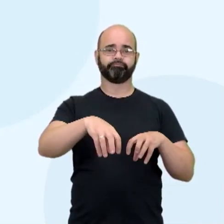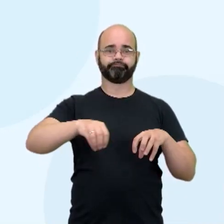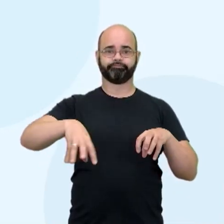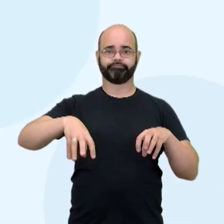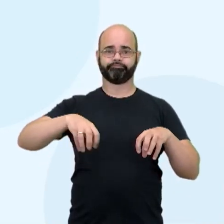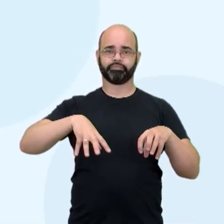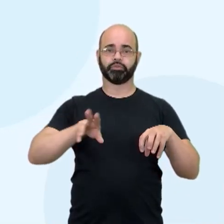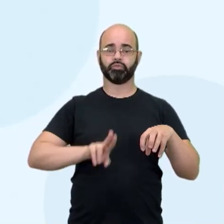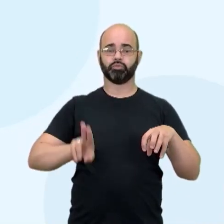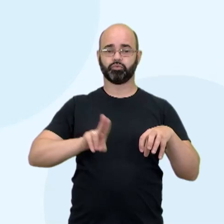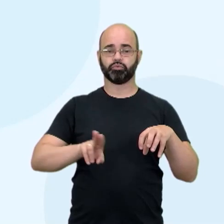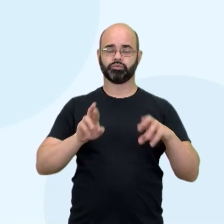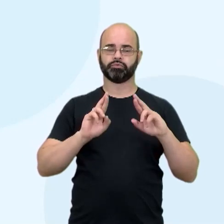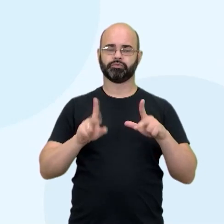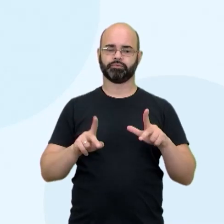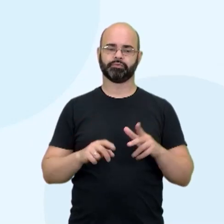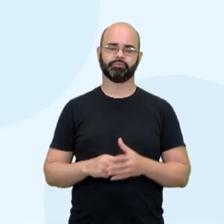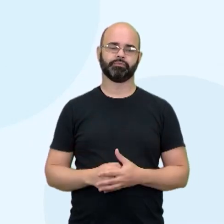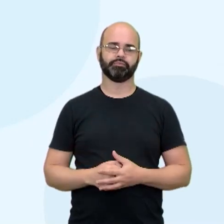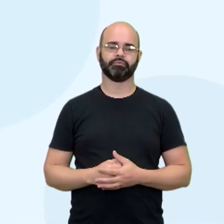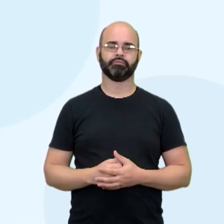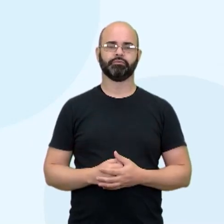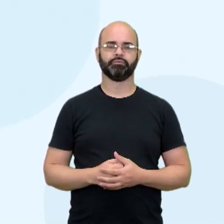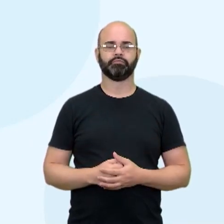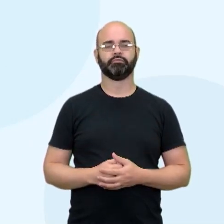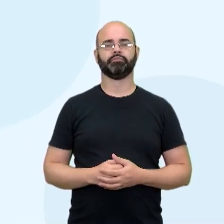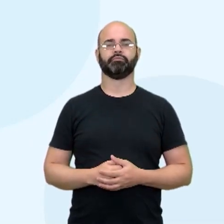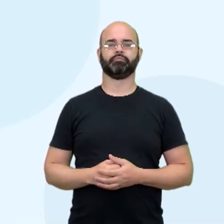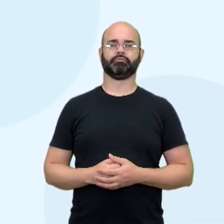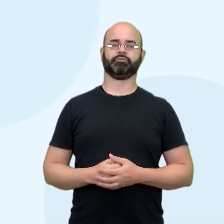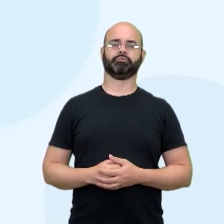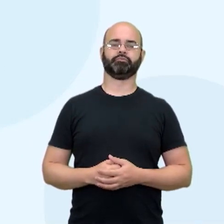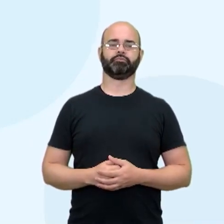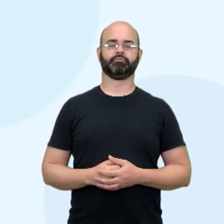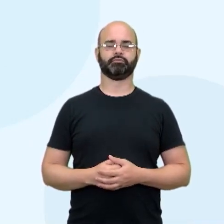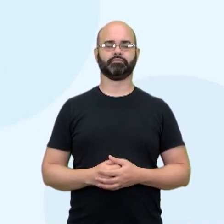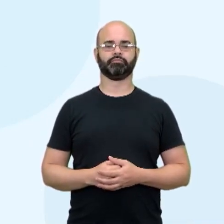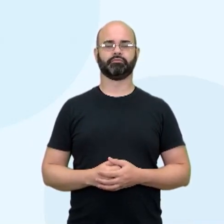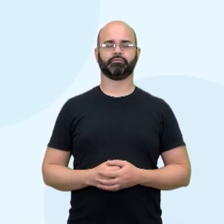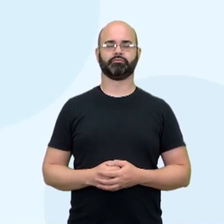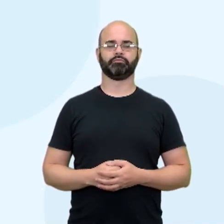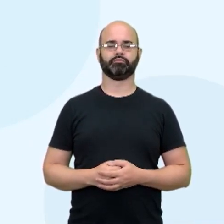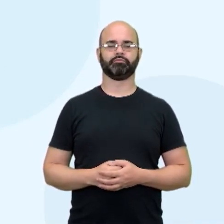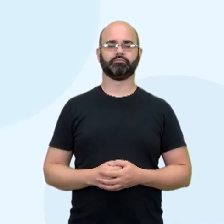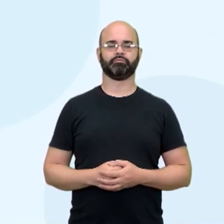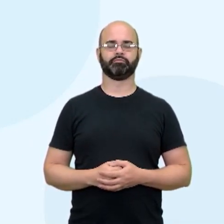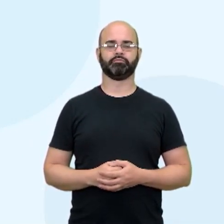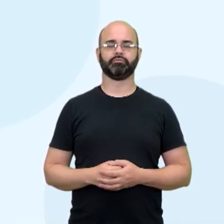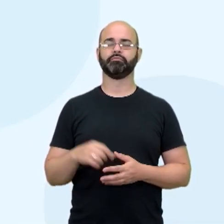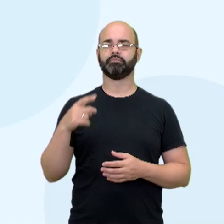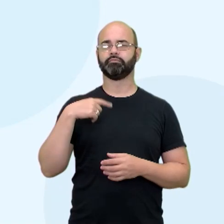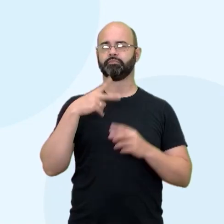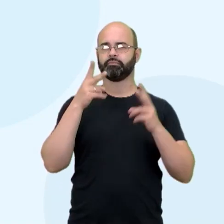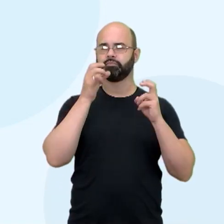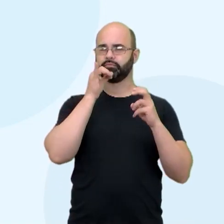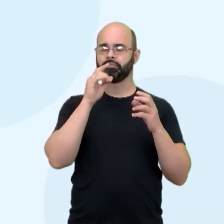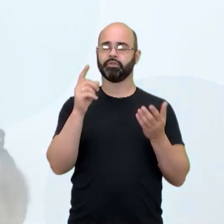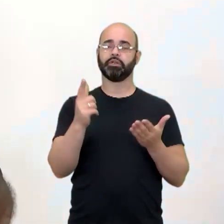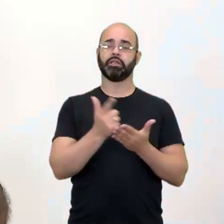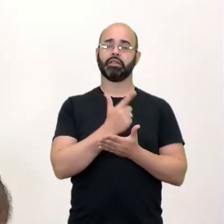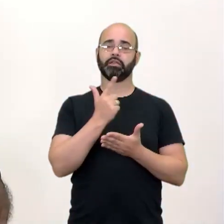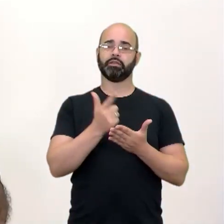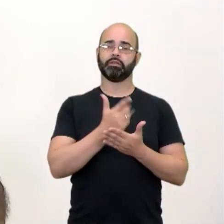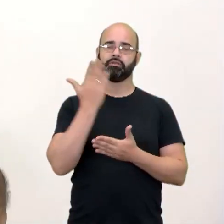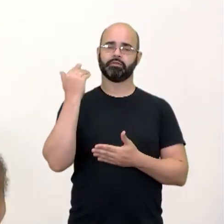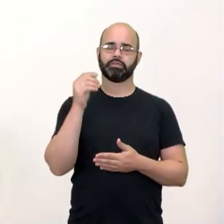por exemplo, vou dar uma gastada, vou fazer um momento cabeção, mesmo sem musiquinha do momento cabeção, que a gente nota na literatura desde o